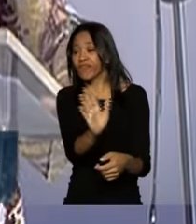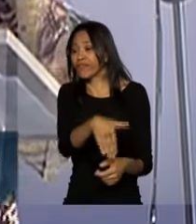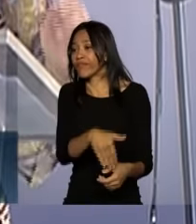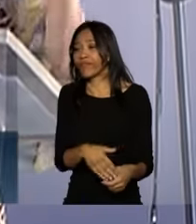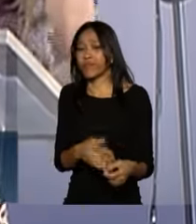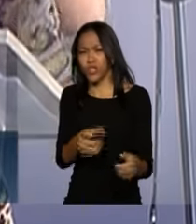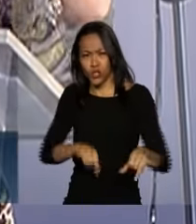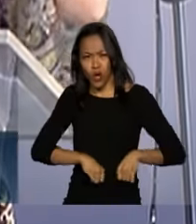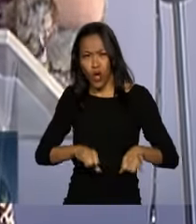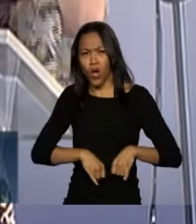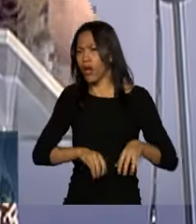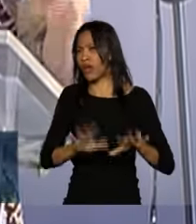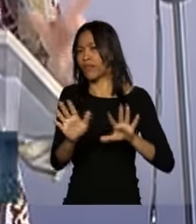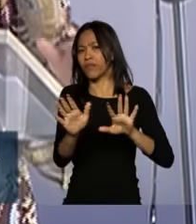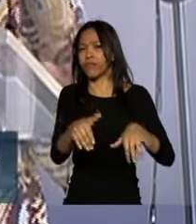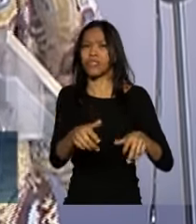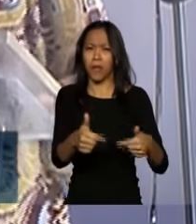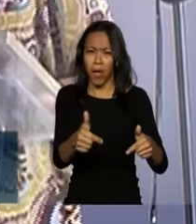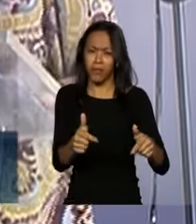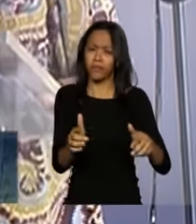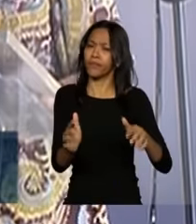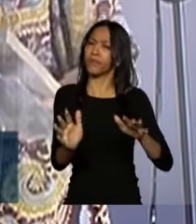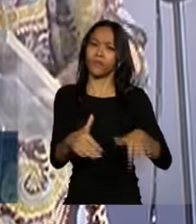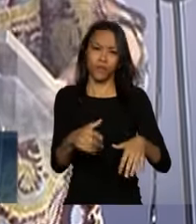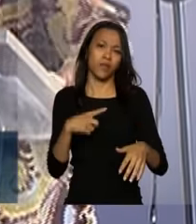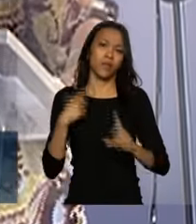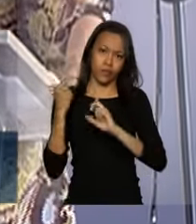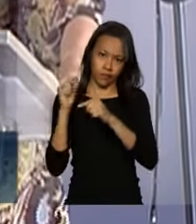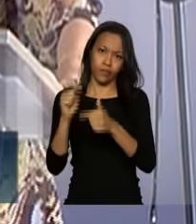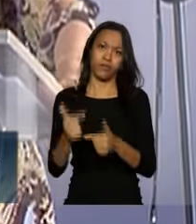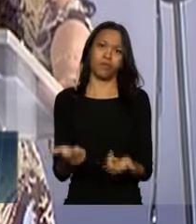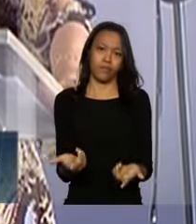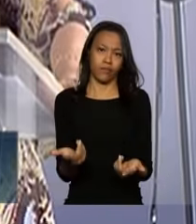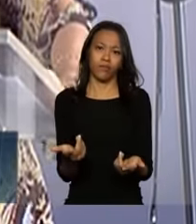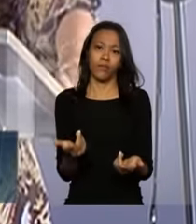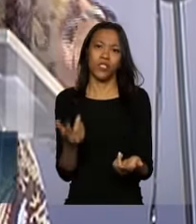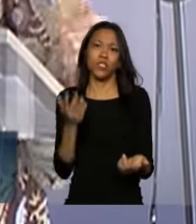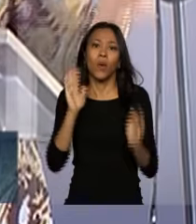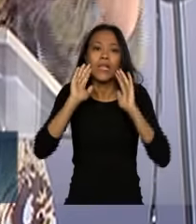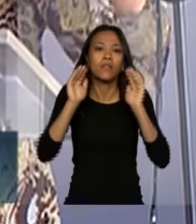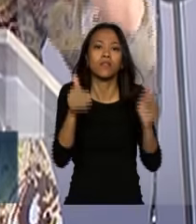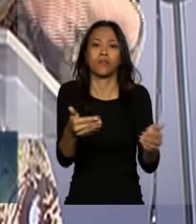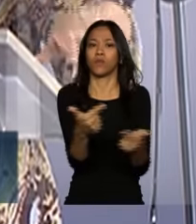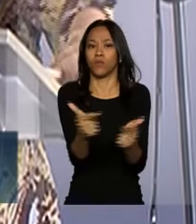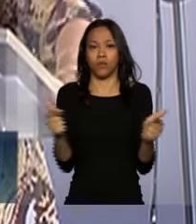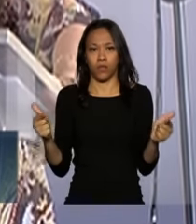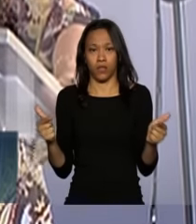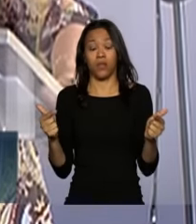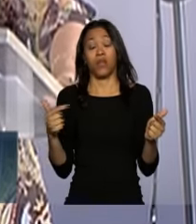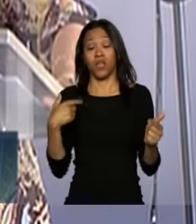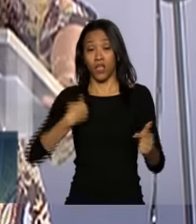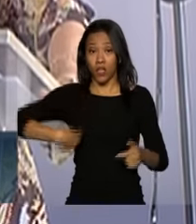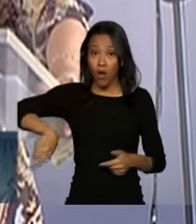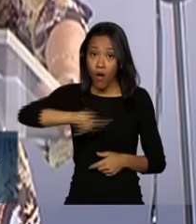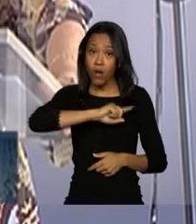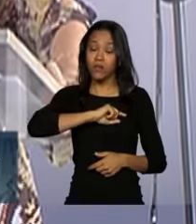sofrem, para aqueles que trabalham. E nós, desde o governo do presidente Lula,